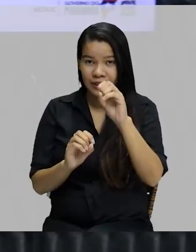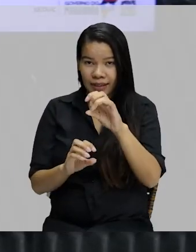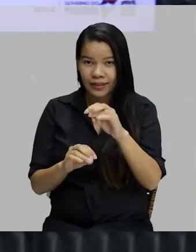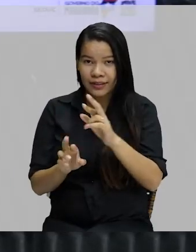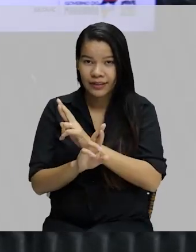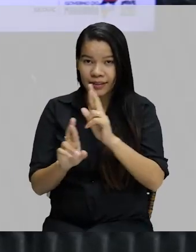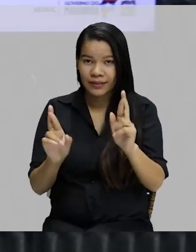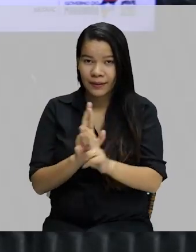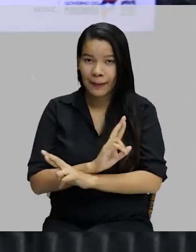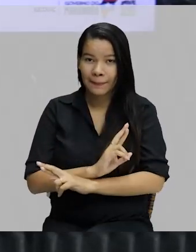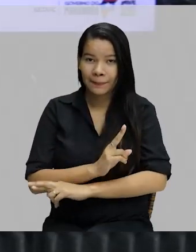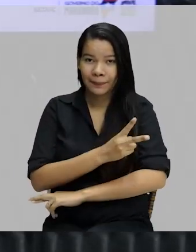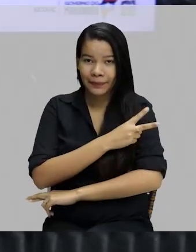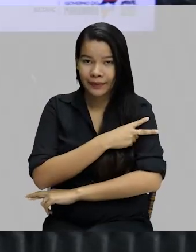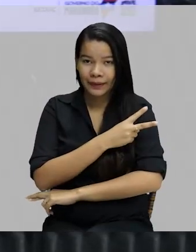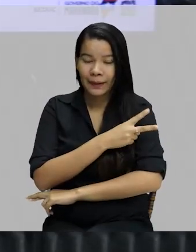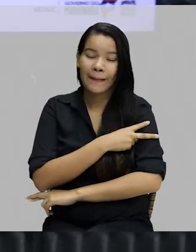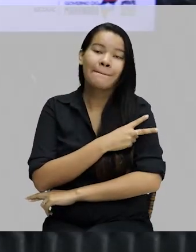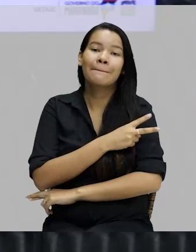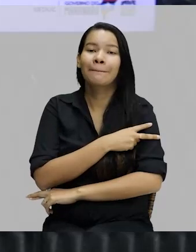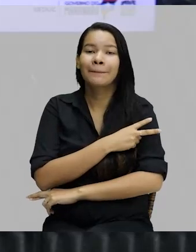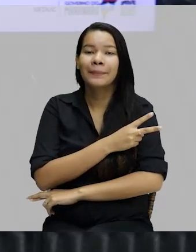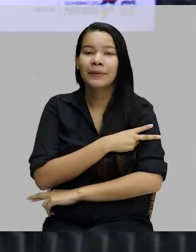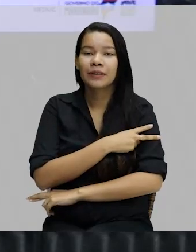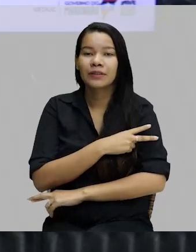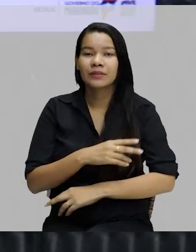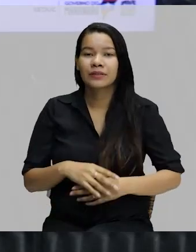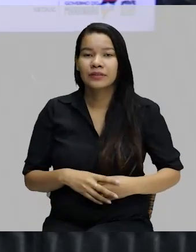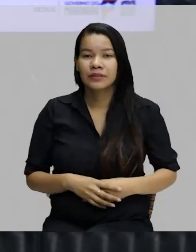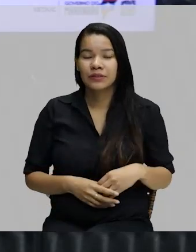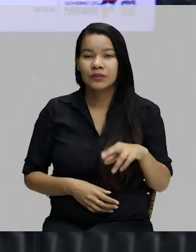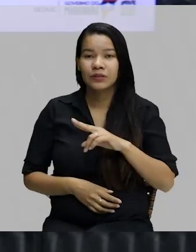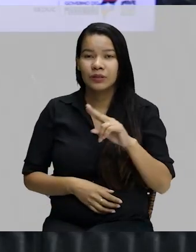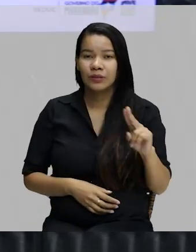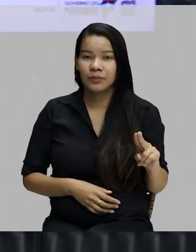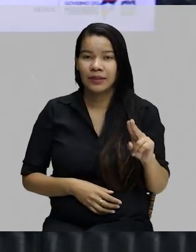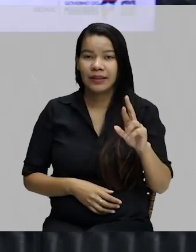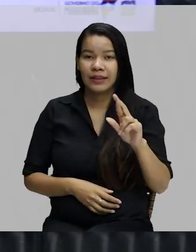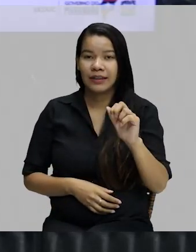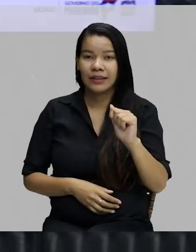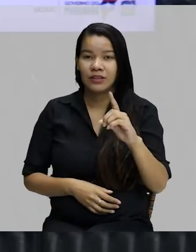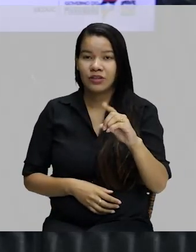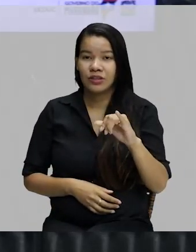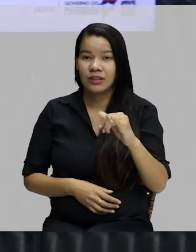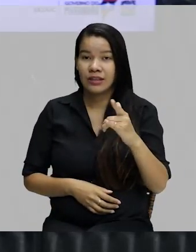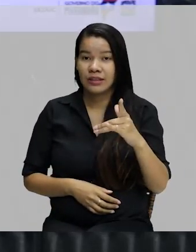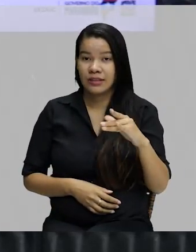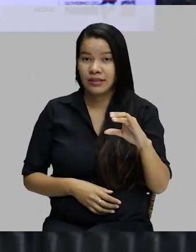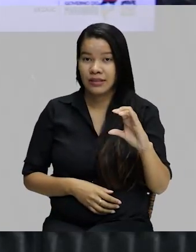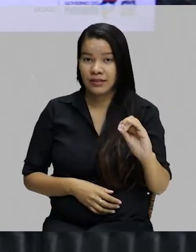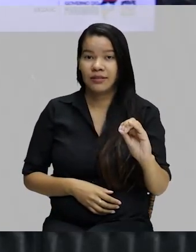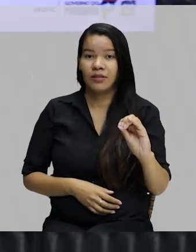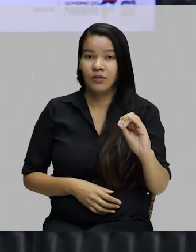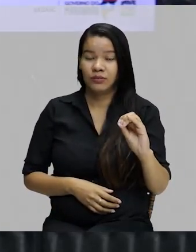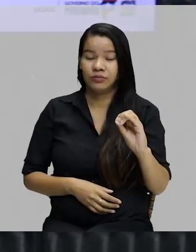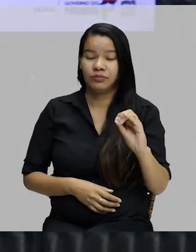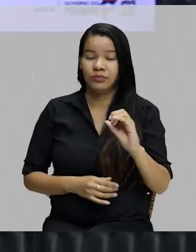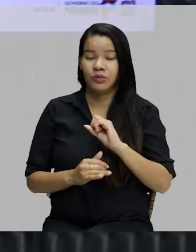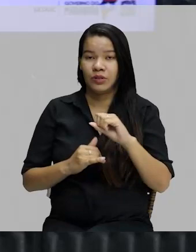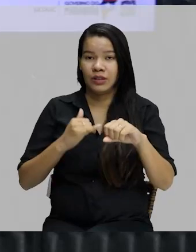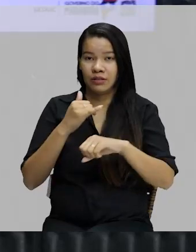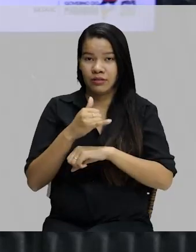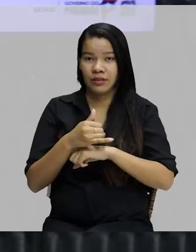ao segundo ano do ensino médio. A radiação nuclear, química nuclear,